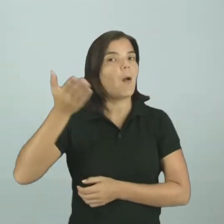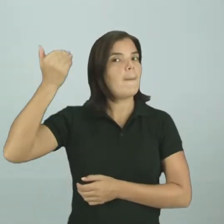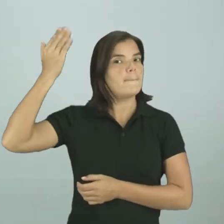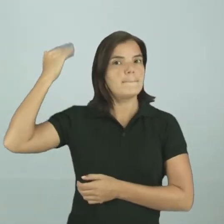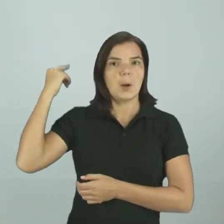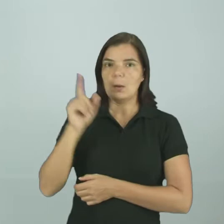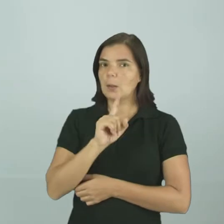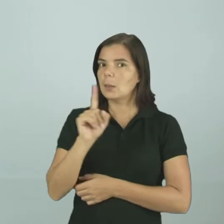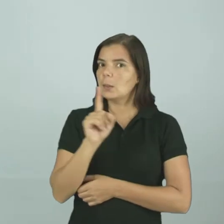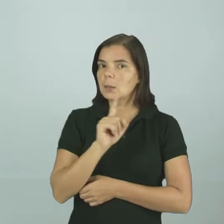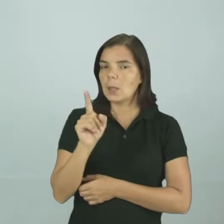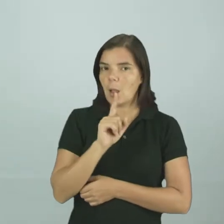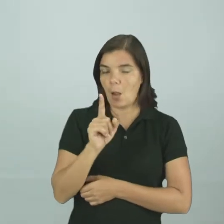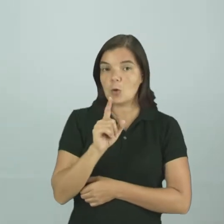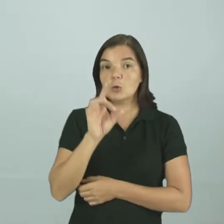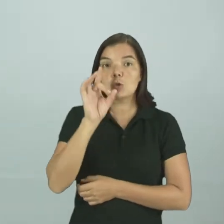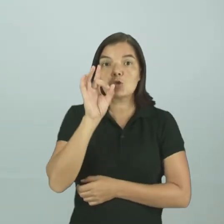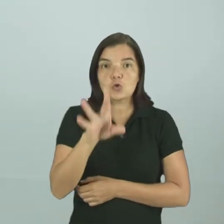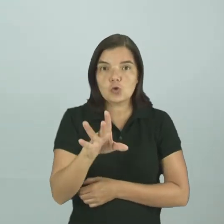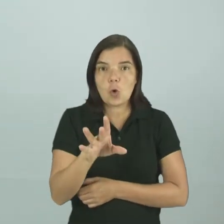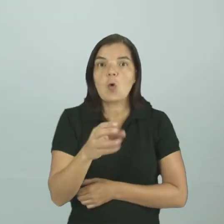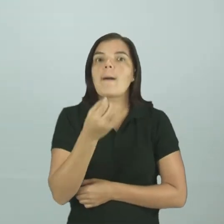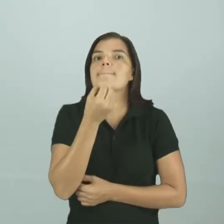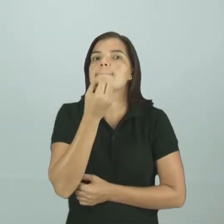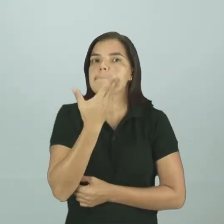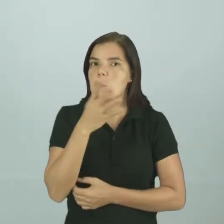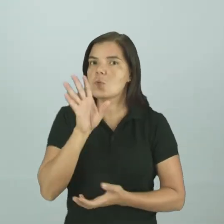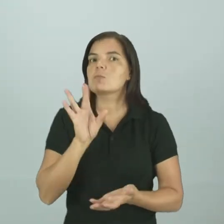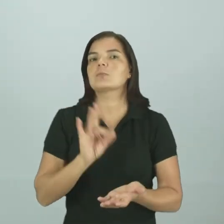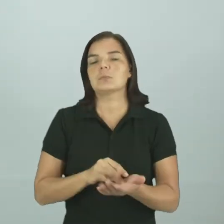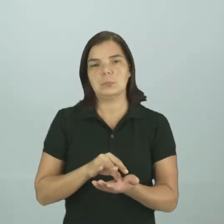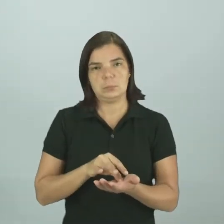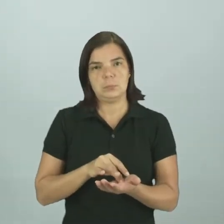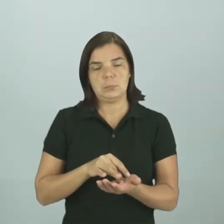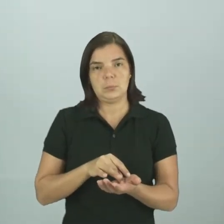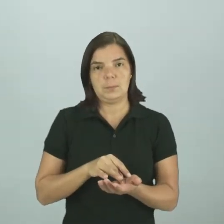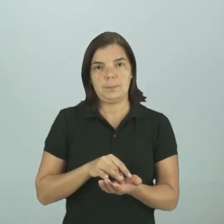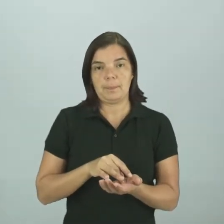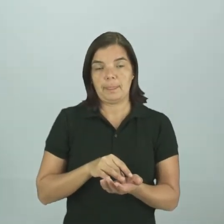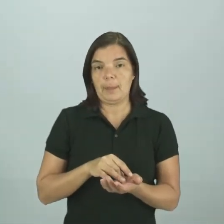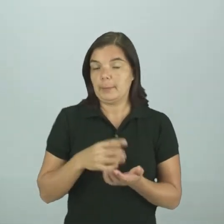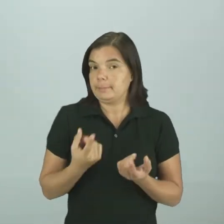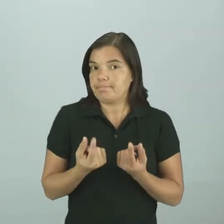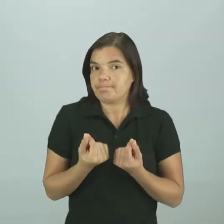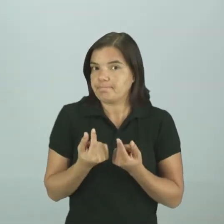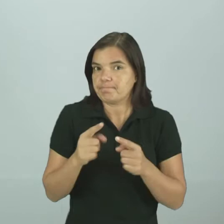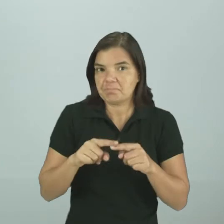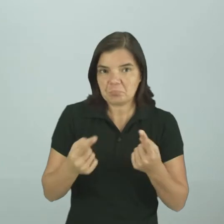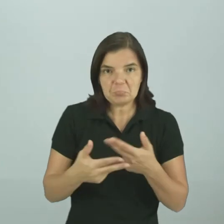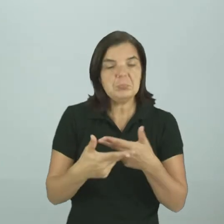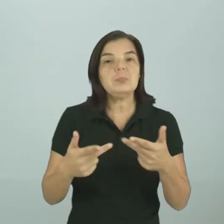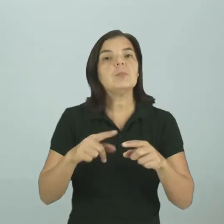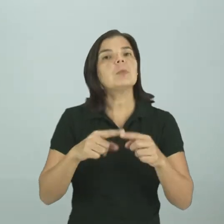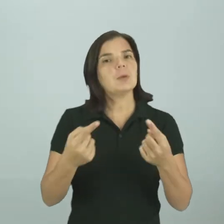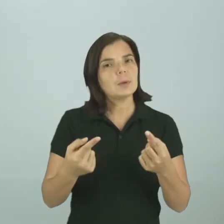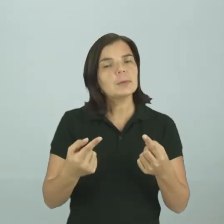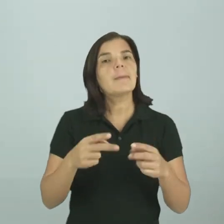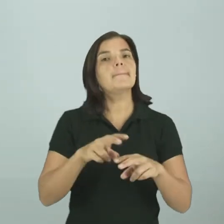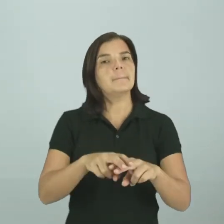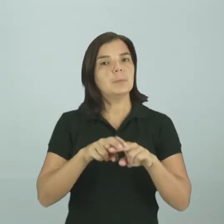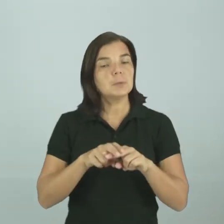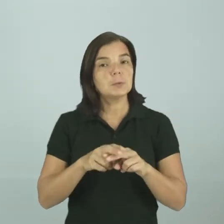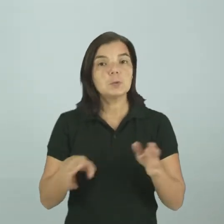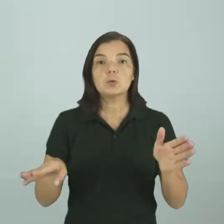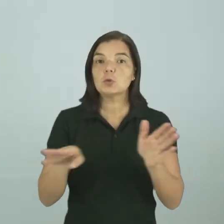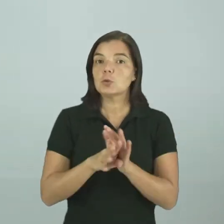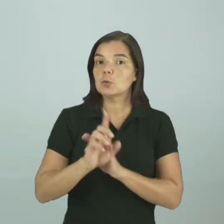não, nessa época eles pegavam somente aquilo que era bom mesmo, assim, não tinha tantos recursos, não tinha tantas coisas. E para isso